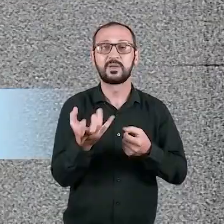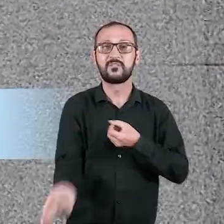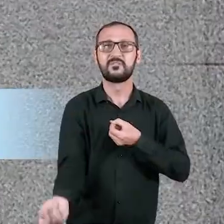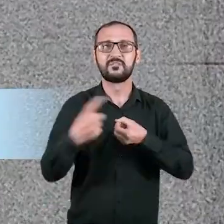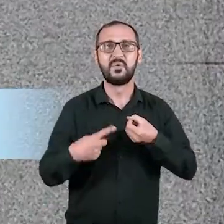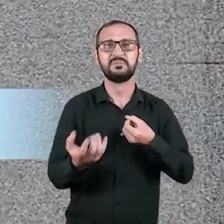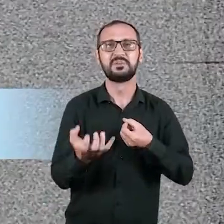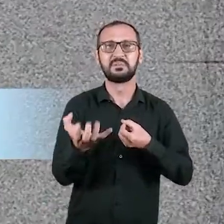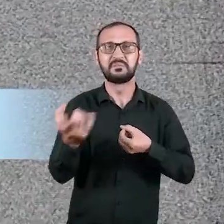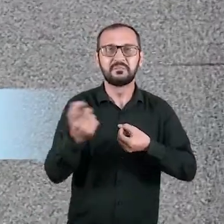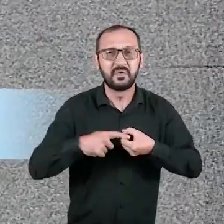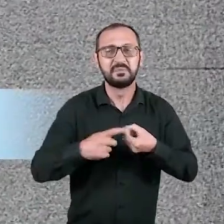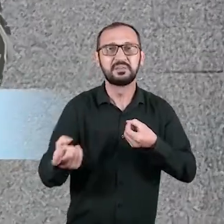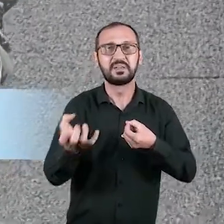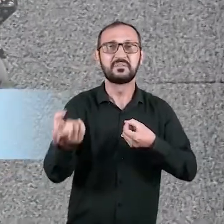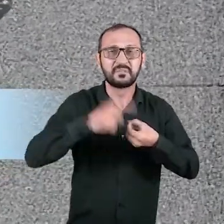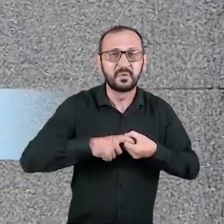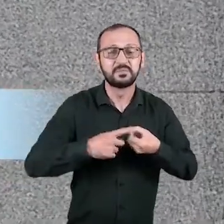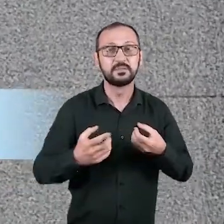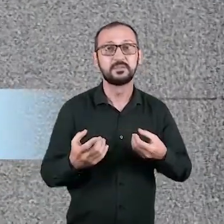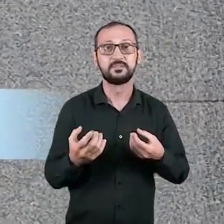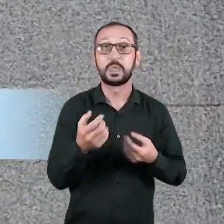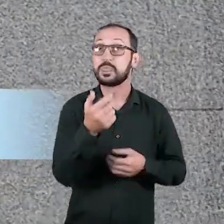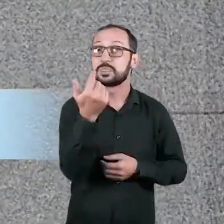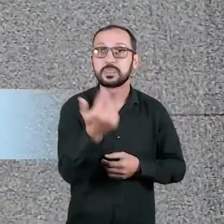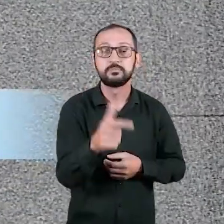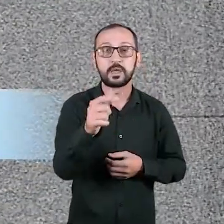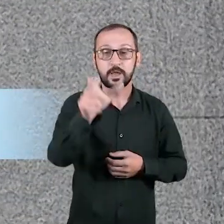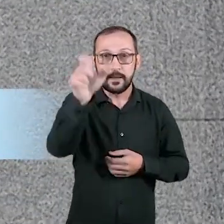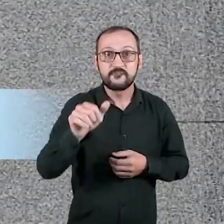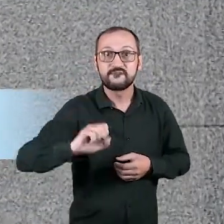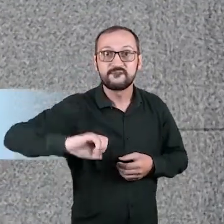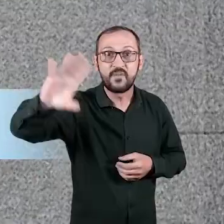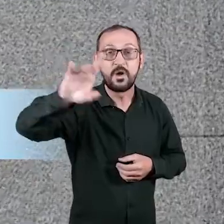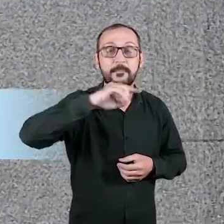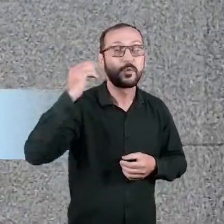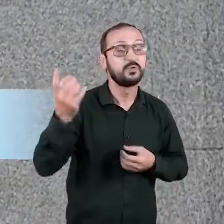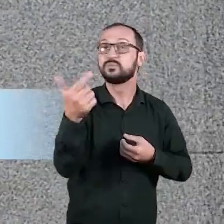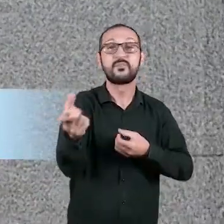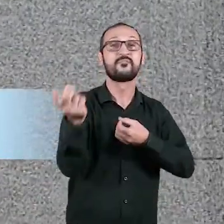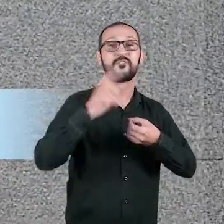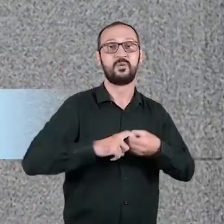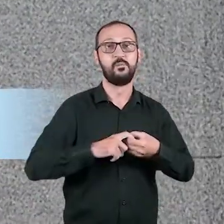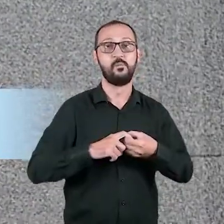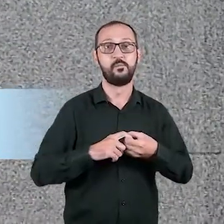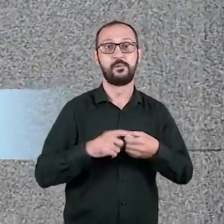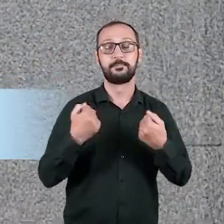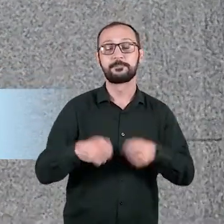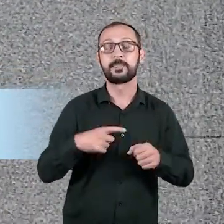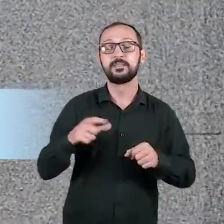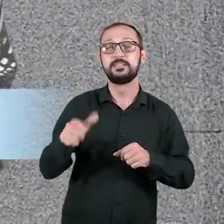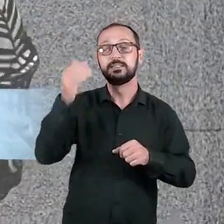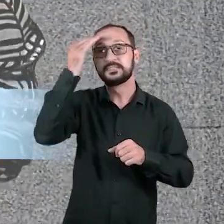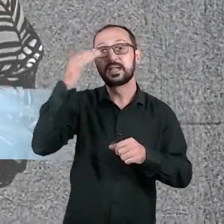de volta. E não tem como ser de volta. Não tem como voltar. Então, o que eu preciso fazer? Eu